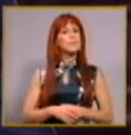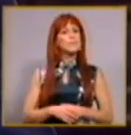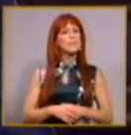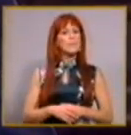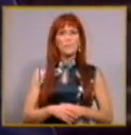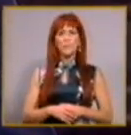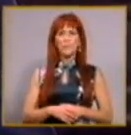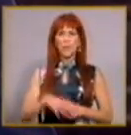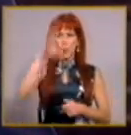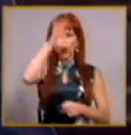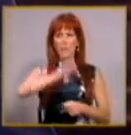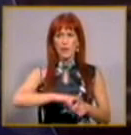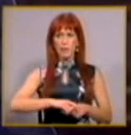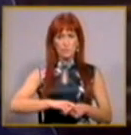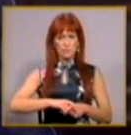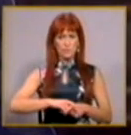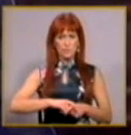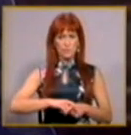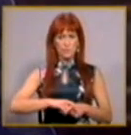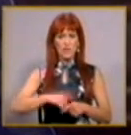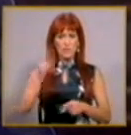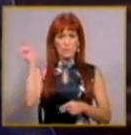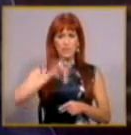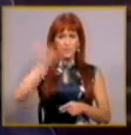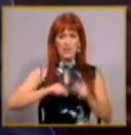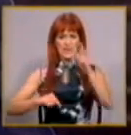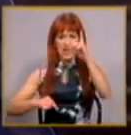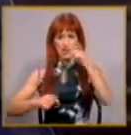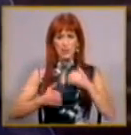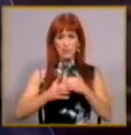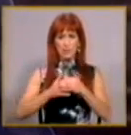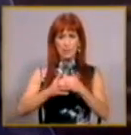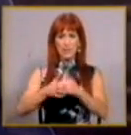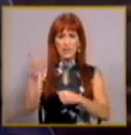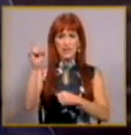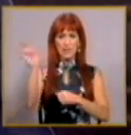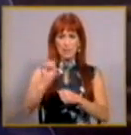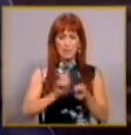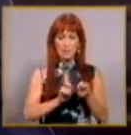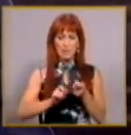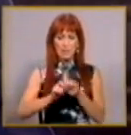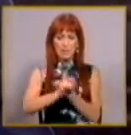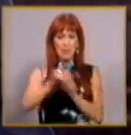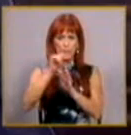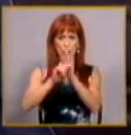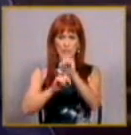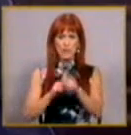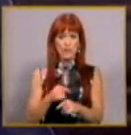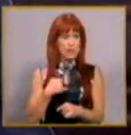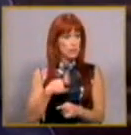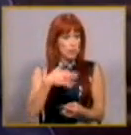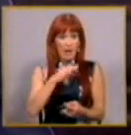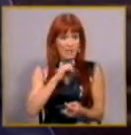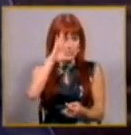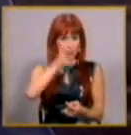O Governo, por 6 vezes consecutivas, fez 6 ajustamentos do memorando, sem o conhecimento